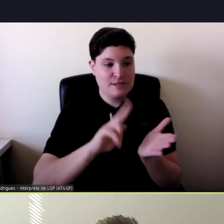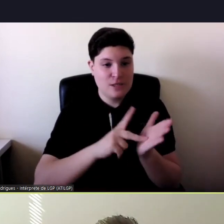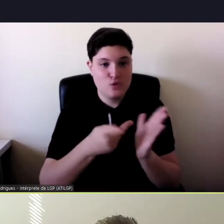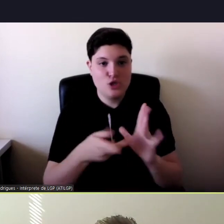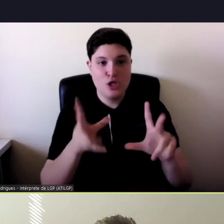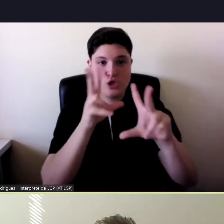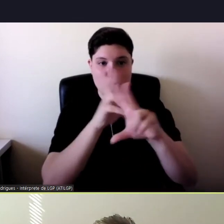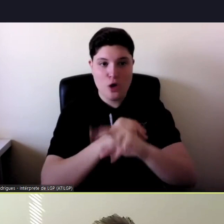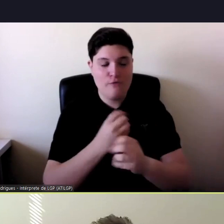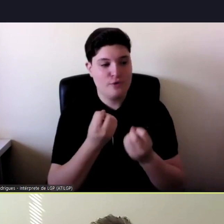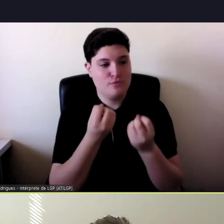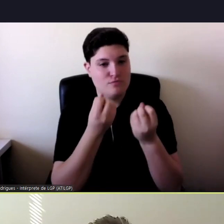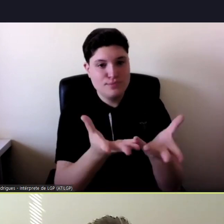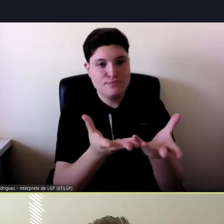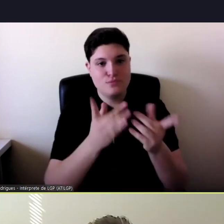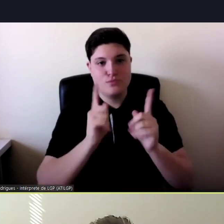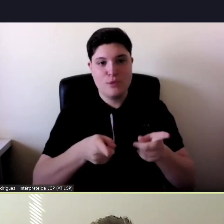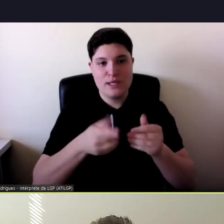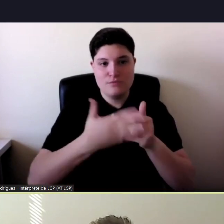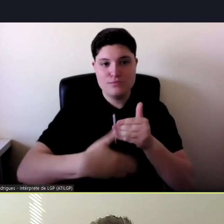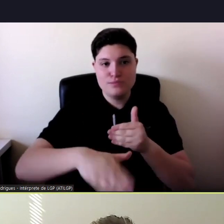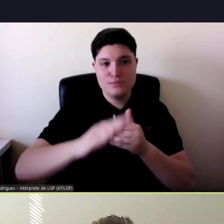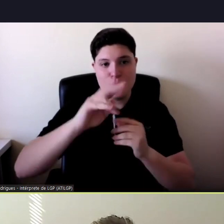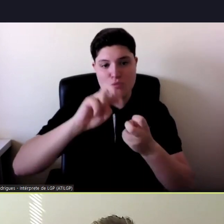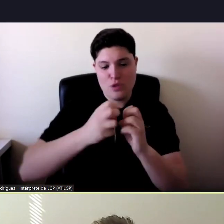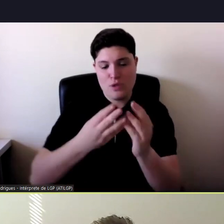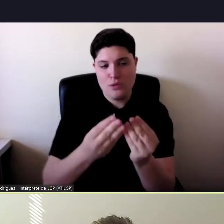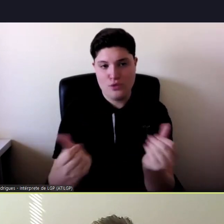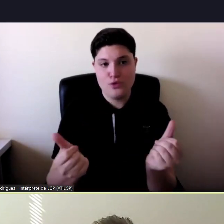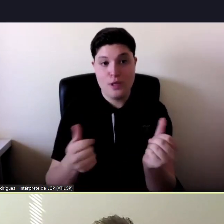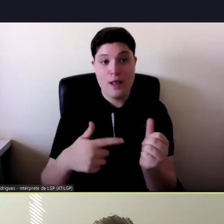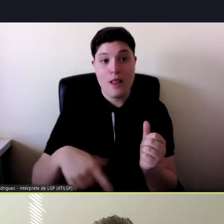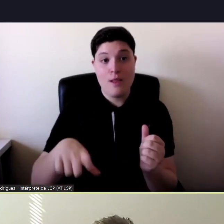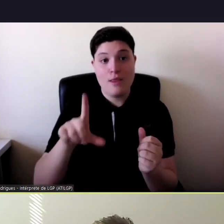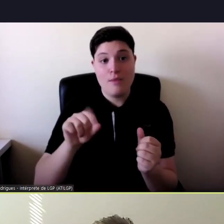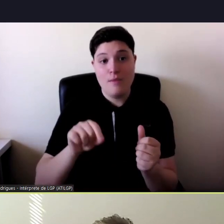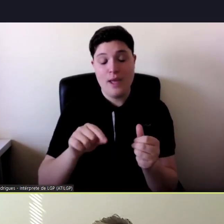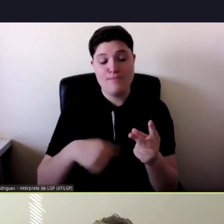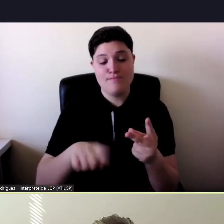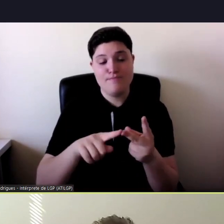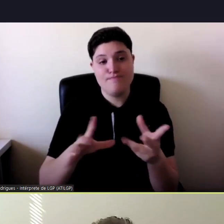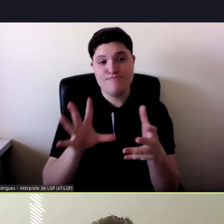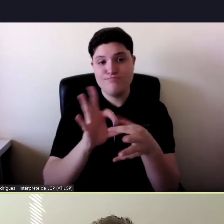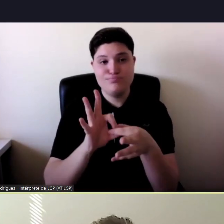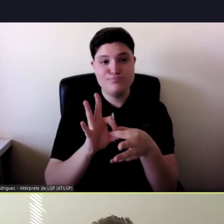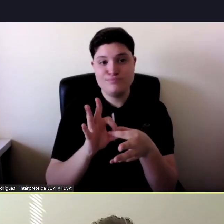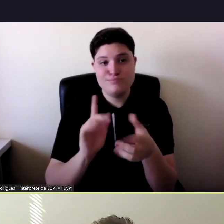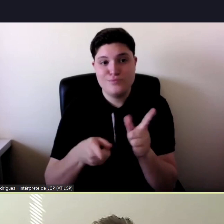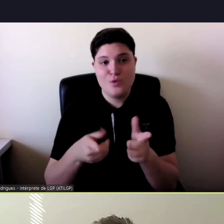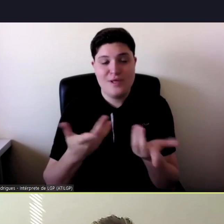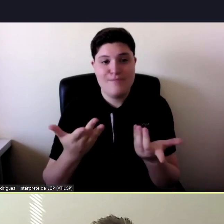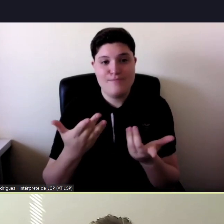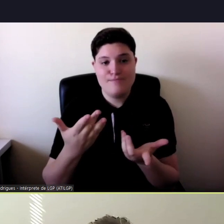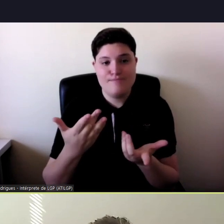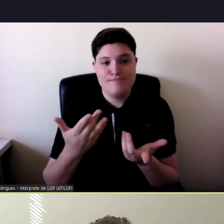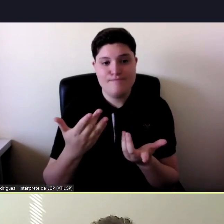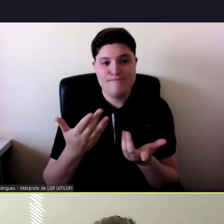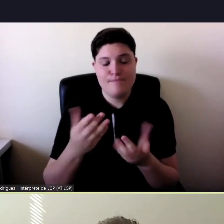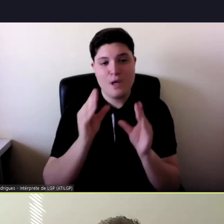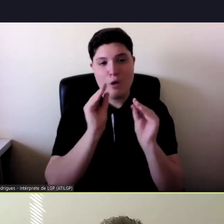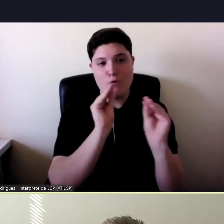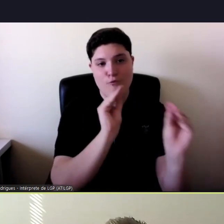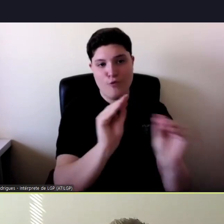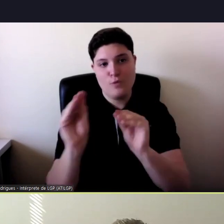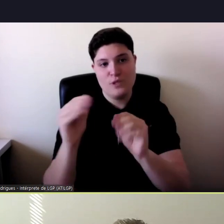problema, mas também associado ao nível de qualificação da formação